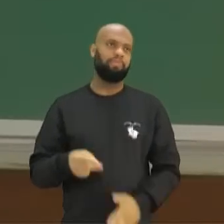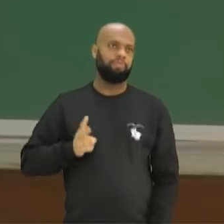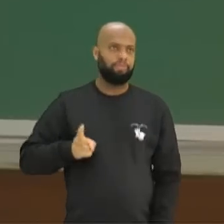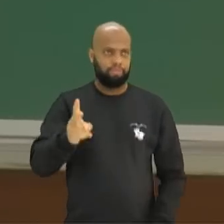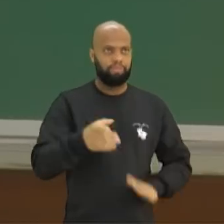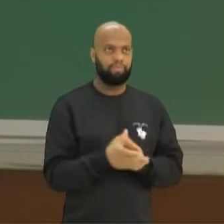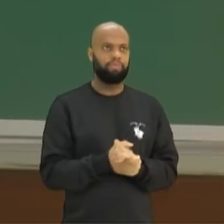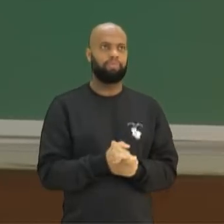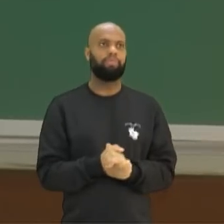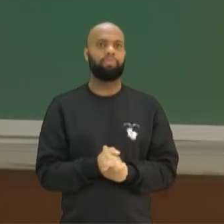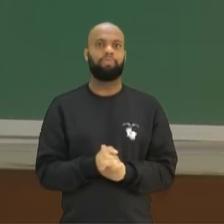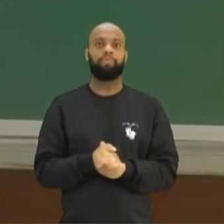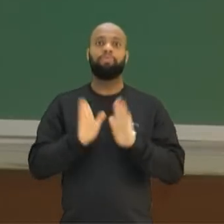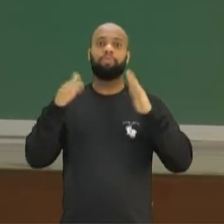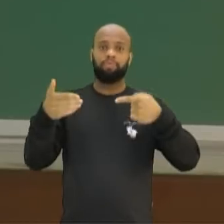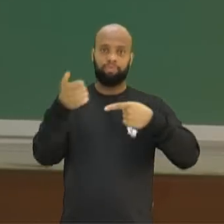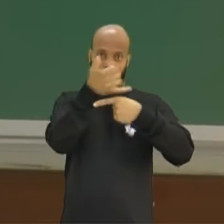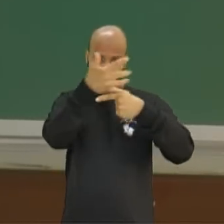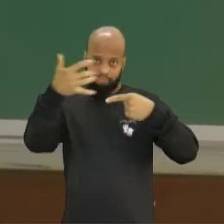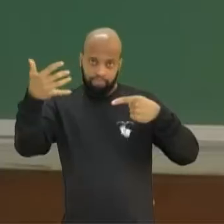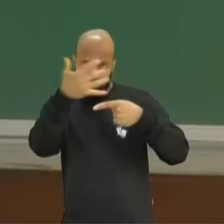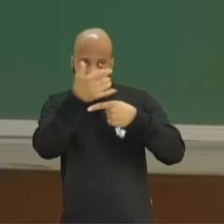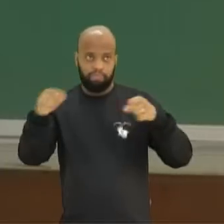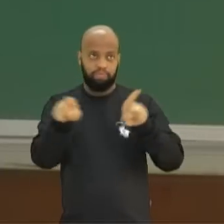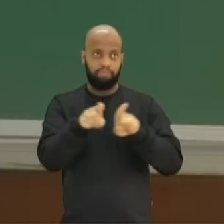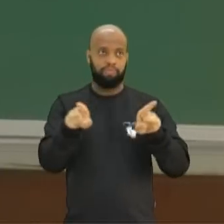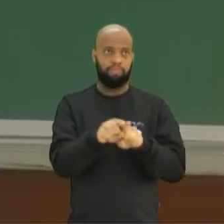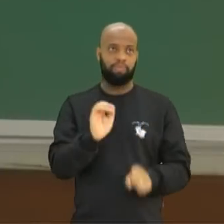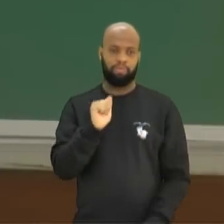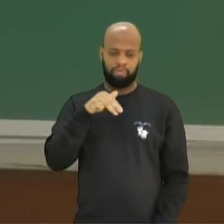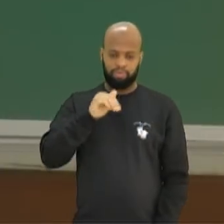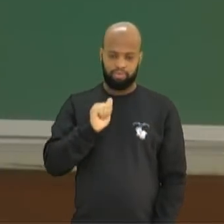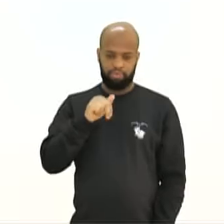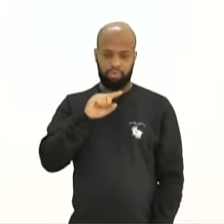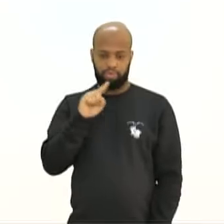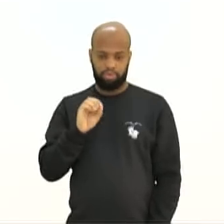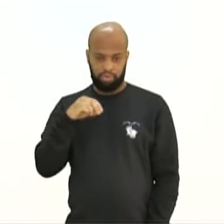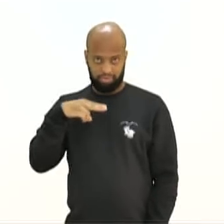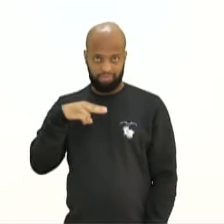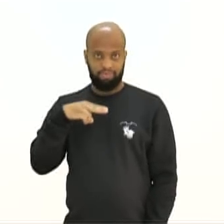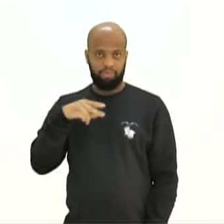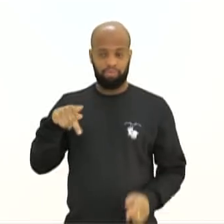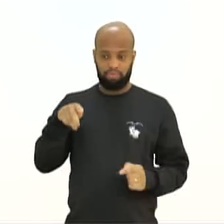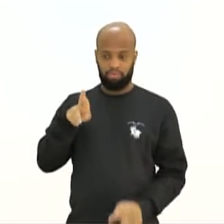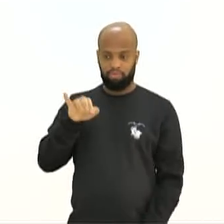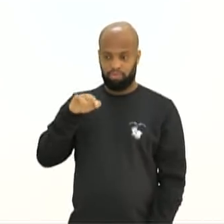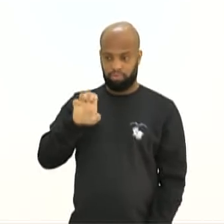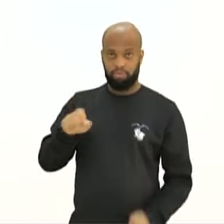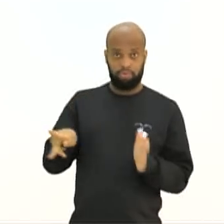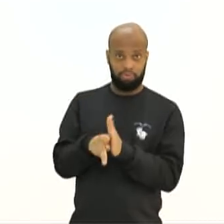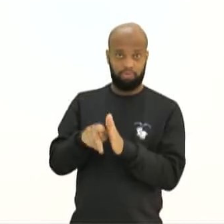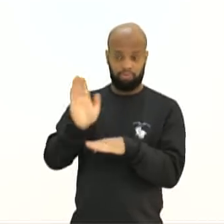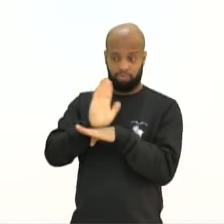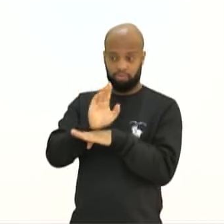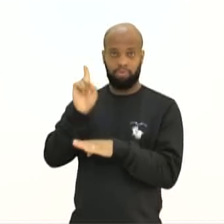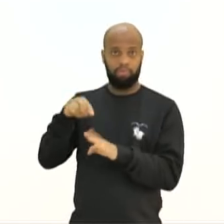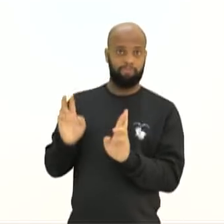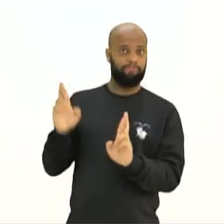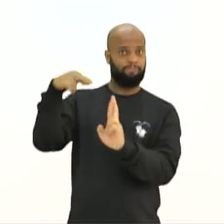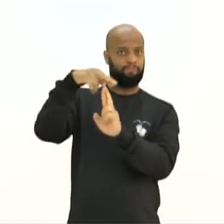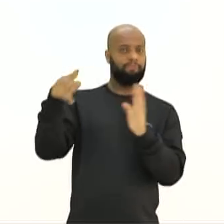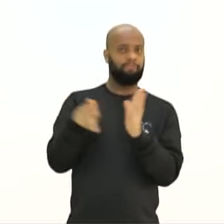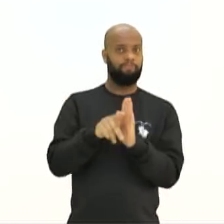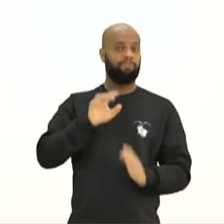Continuando. Tanto Netflix quanto Amazon Prime Video, continuarão a ser referência na indústria